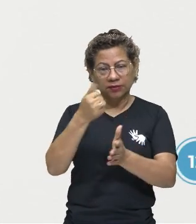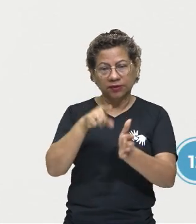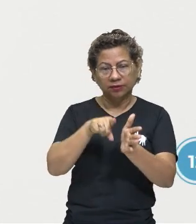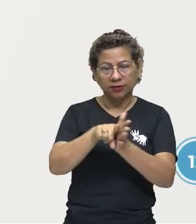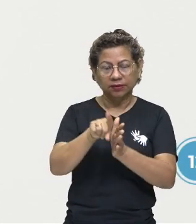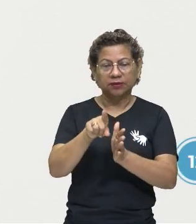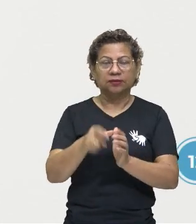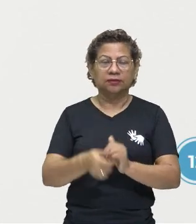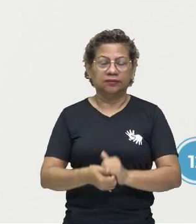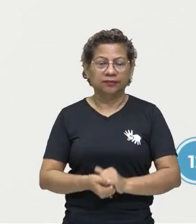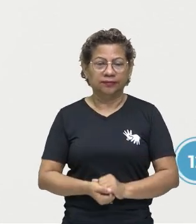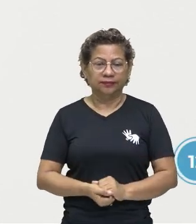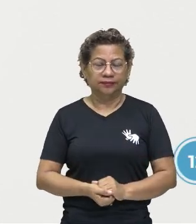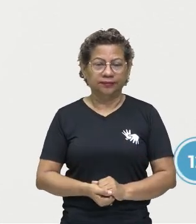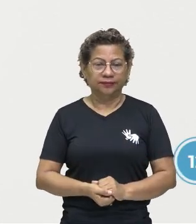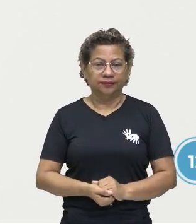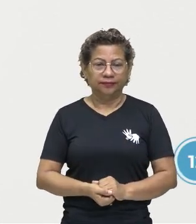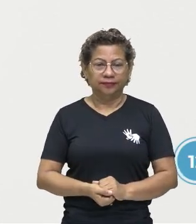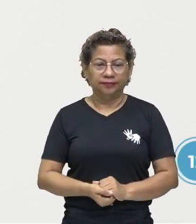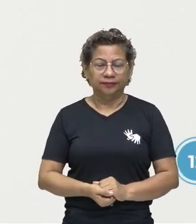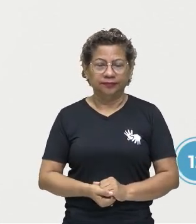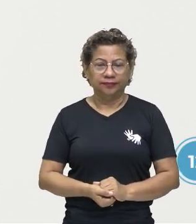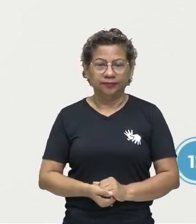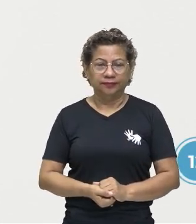dinâmica local interativa.